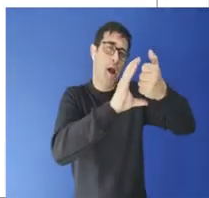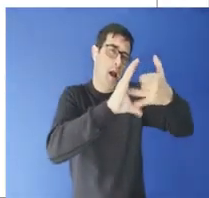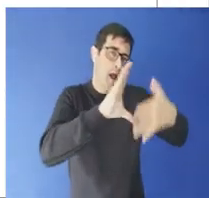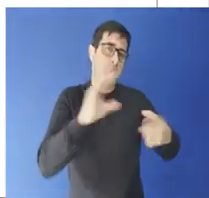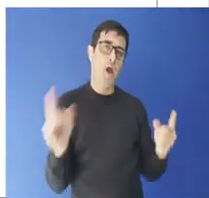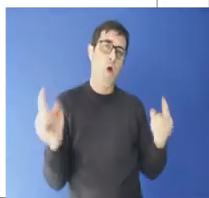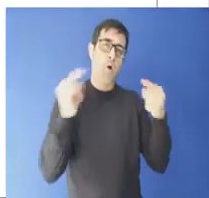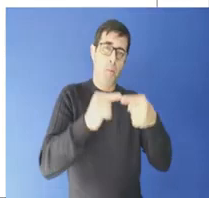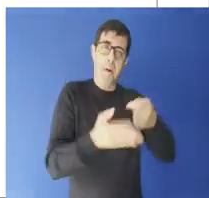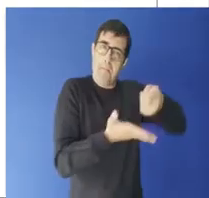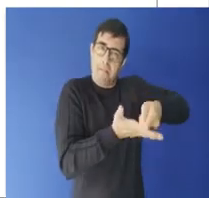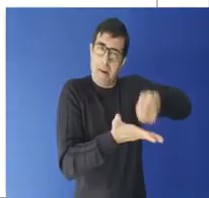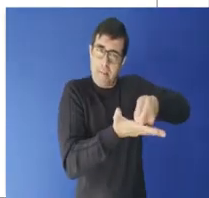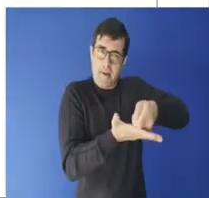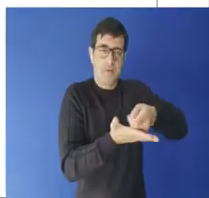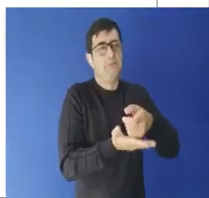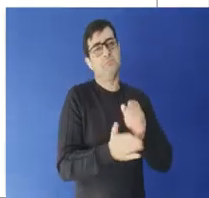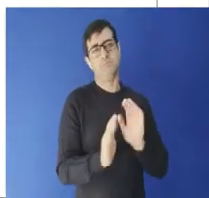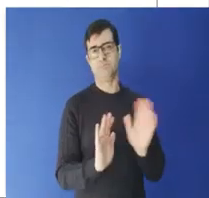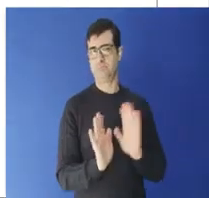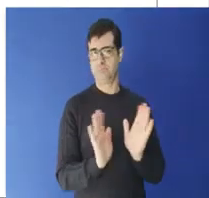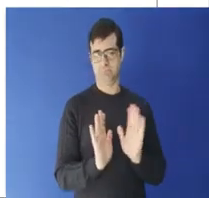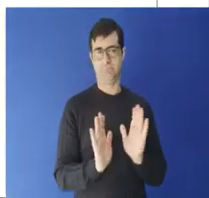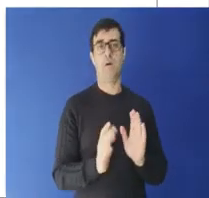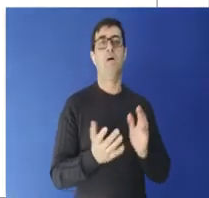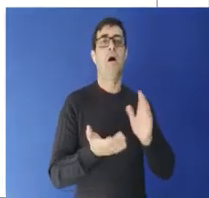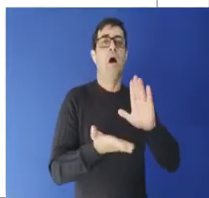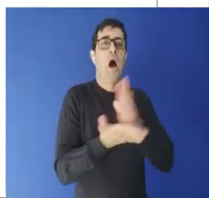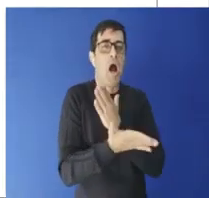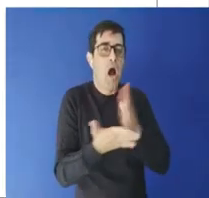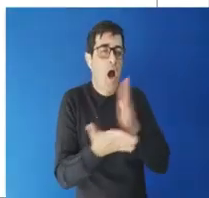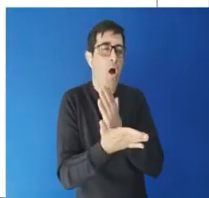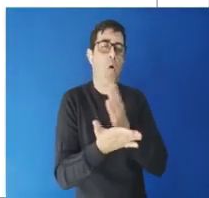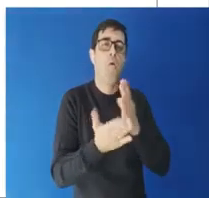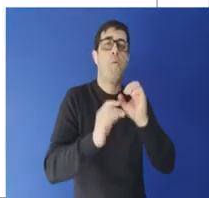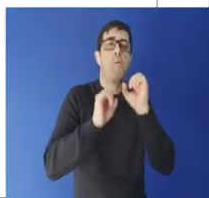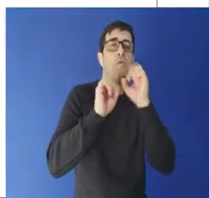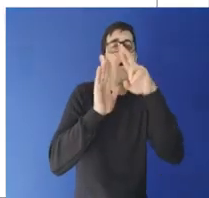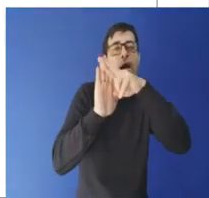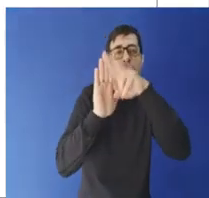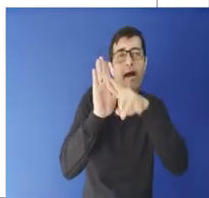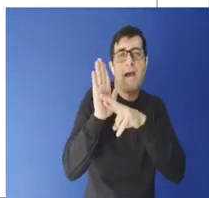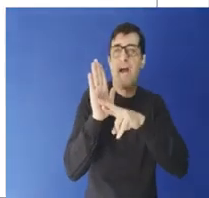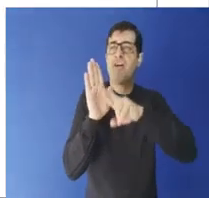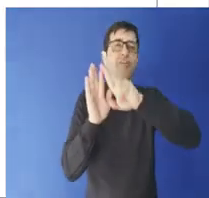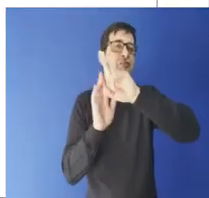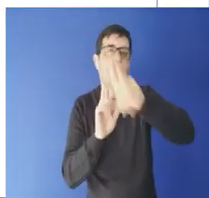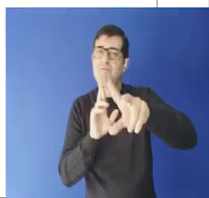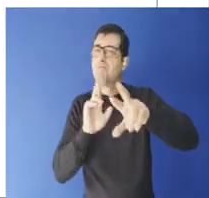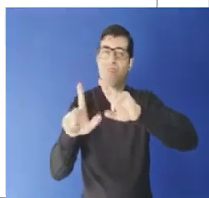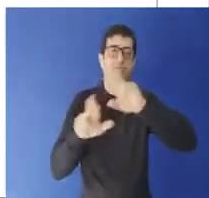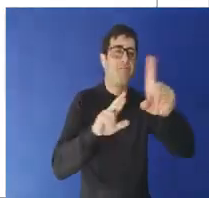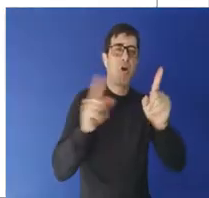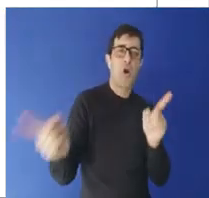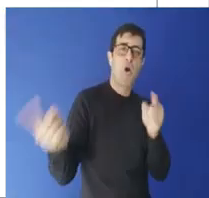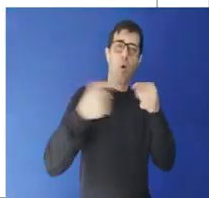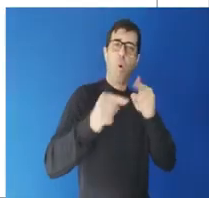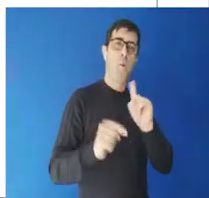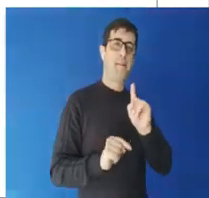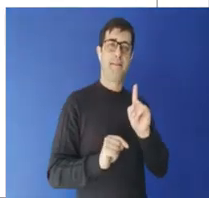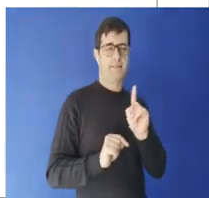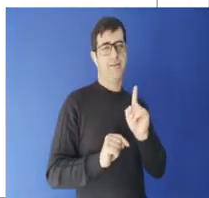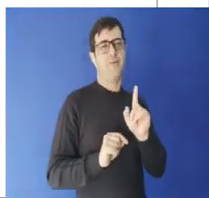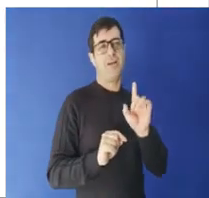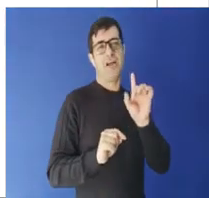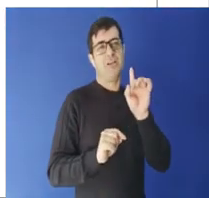não obrigatoriamente. Alguns elementos, e a gente vai ver, fogem dessa regra, né? Então isso não é uma lei, é